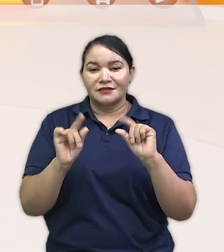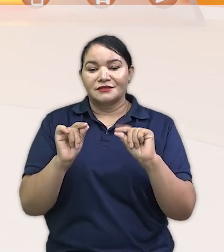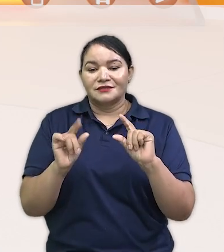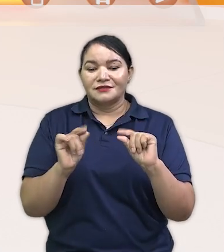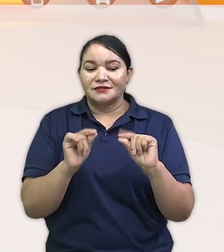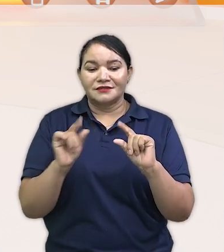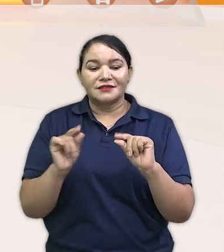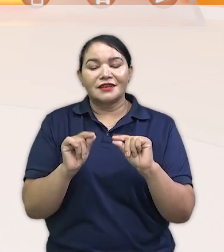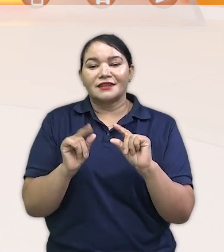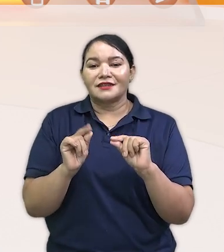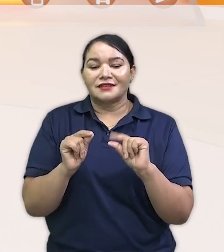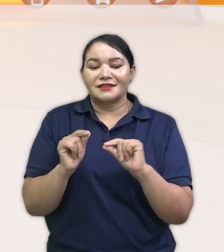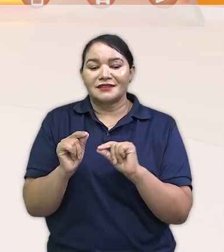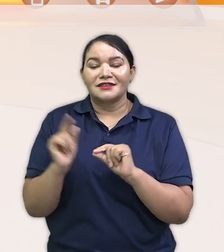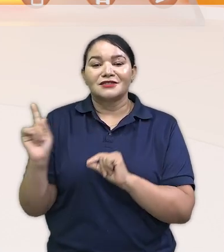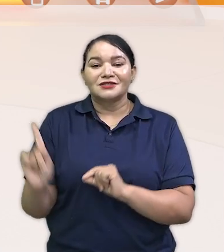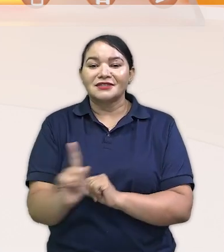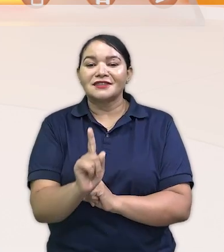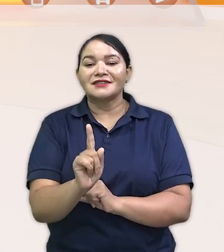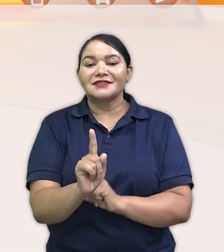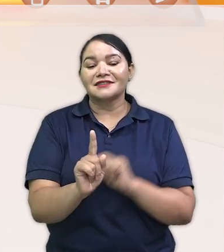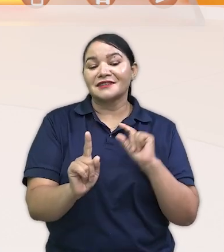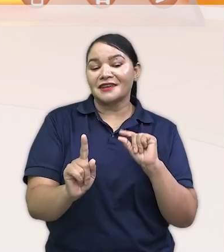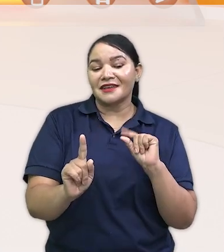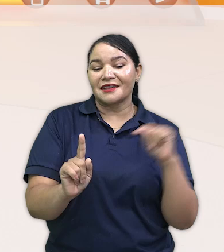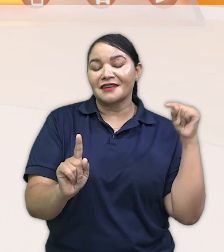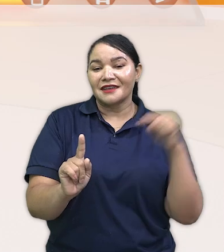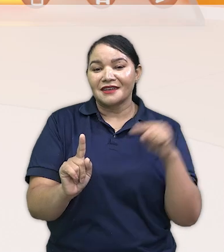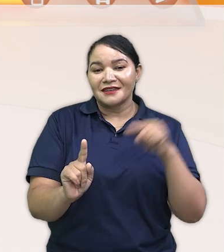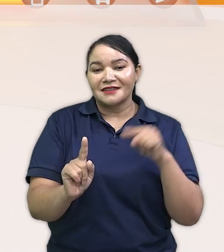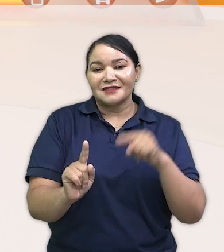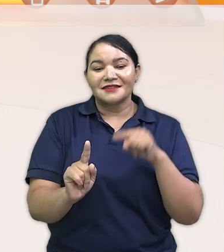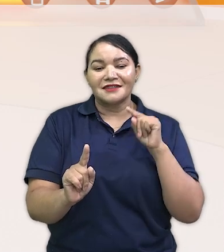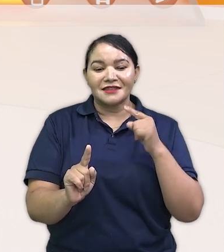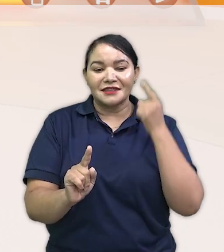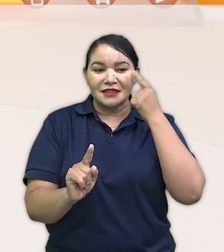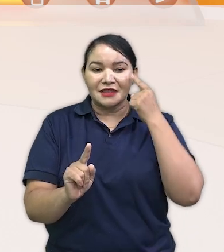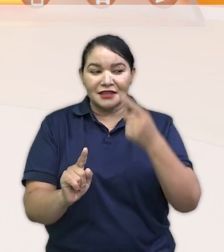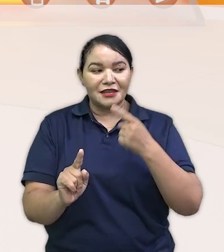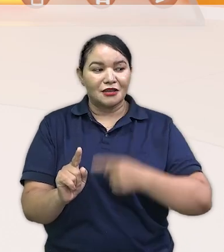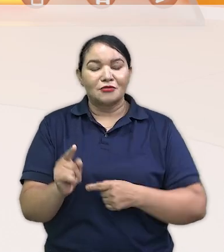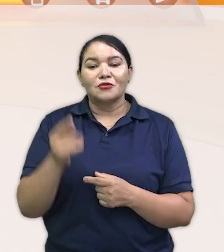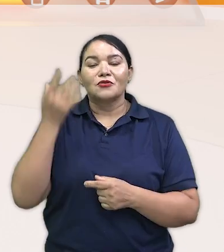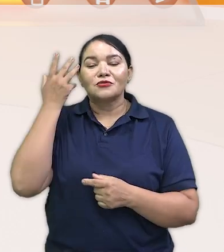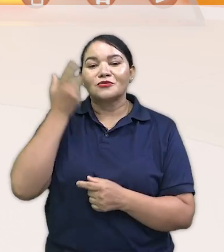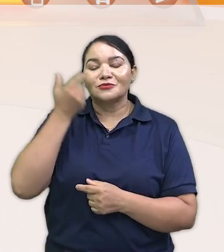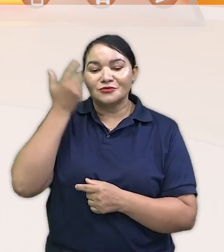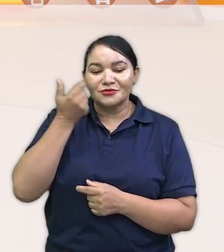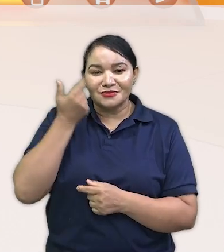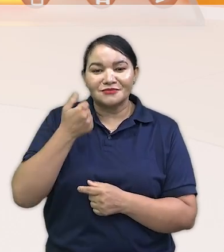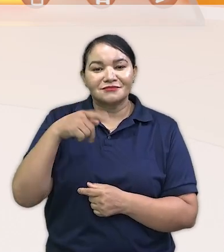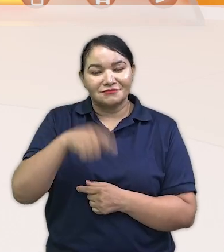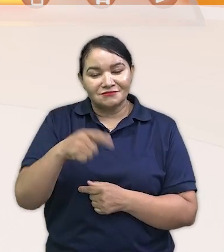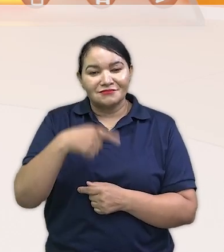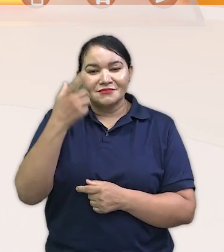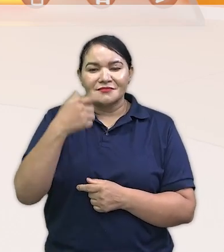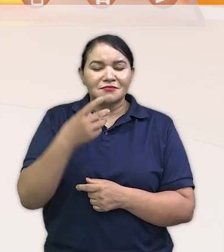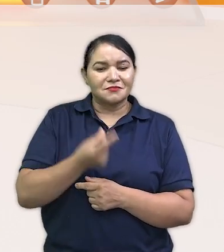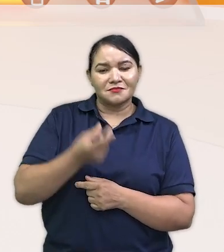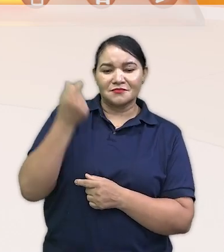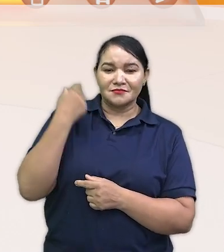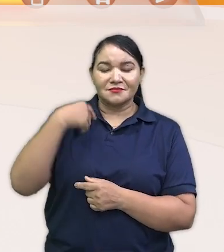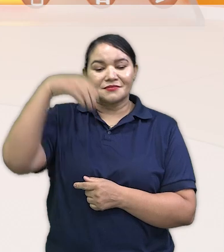para cá comigo? Cadê esse camaradazinho aqui? Opa, tá chegando aqui. É Dom João. Lembra de Dom João? Era o nosso monarca,